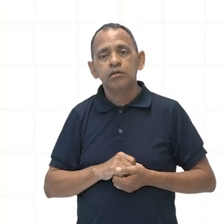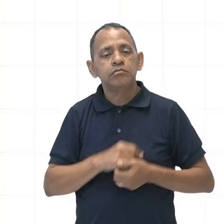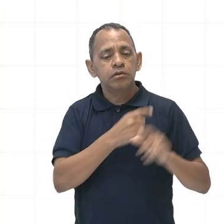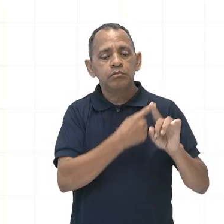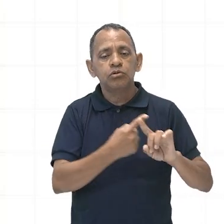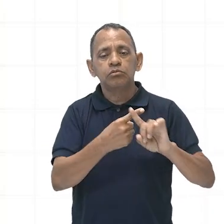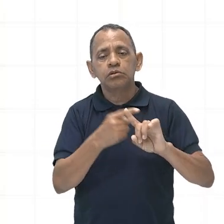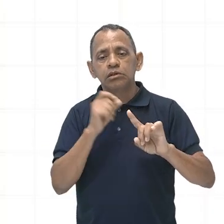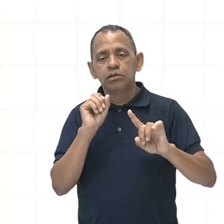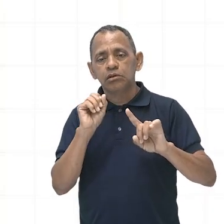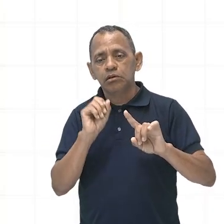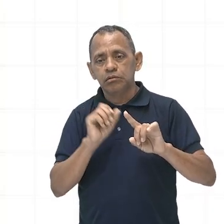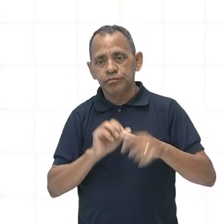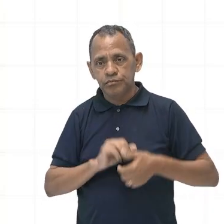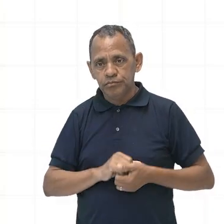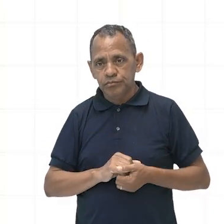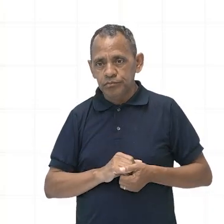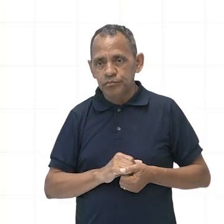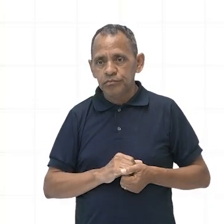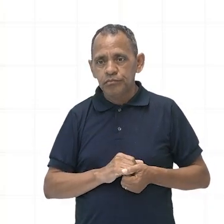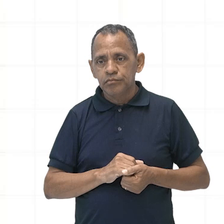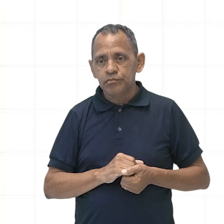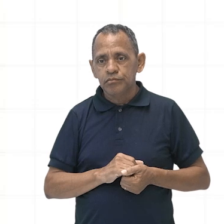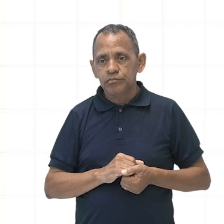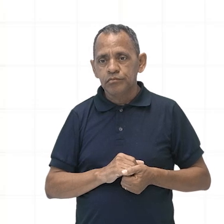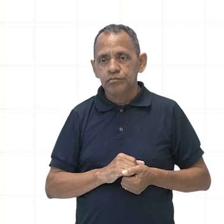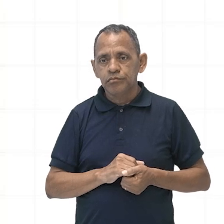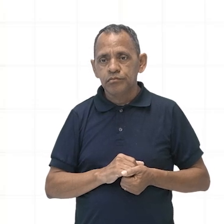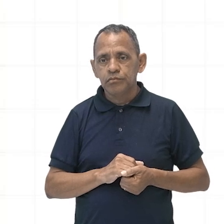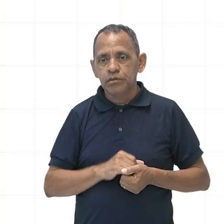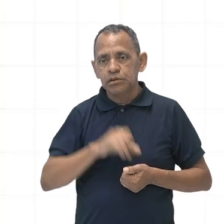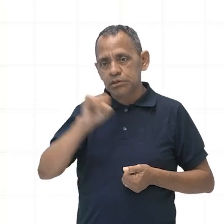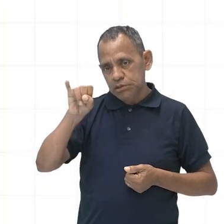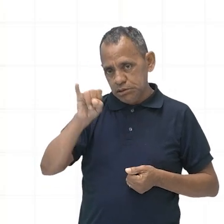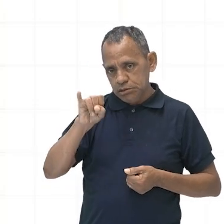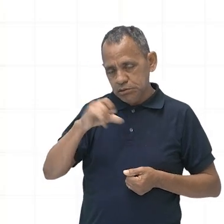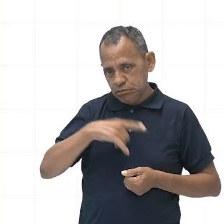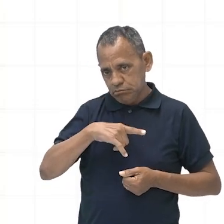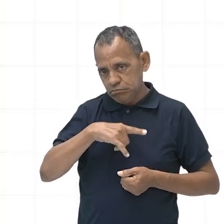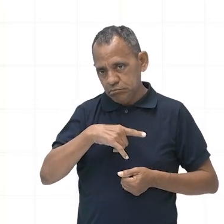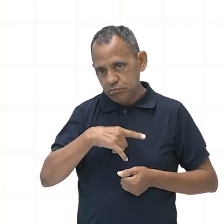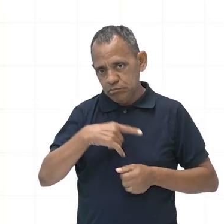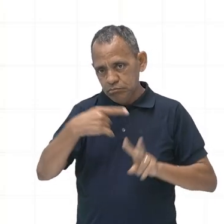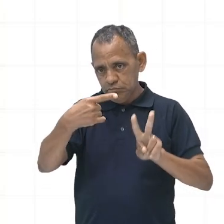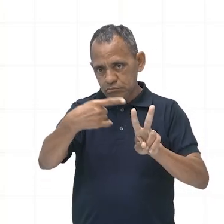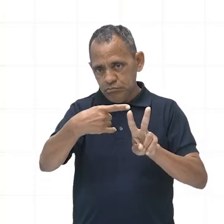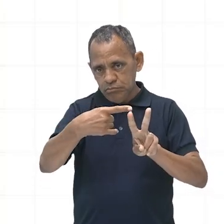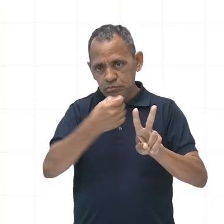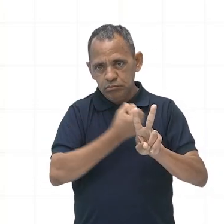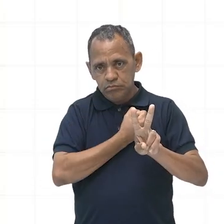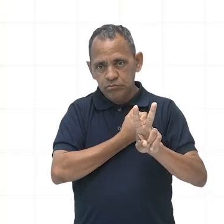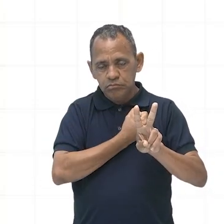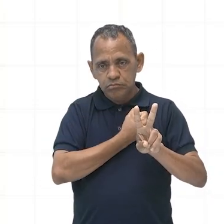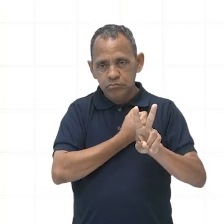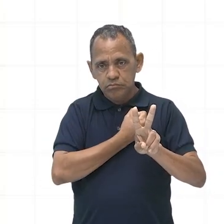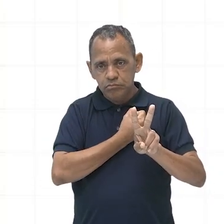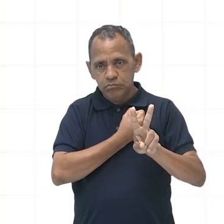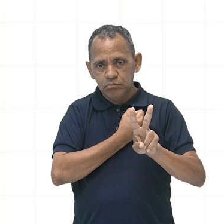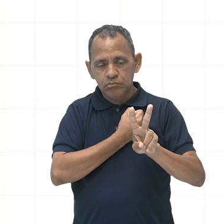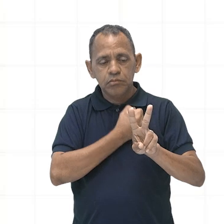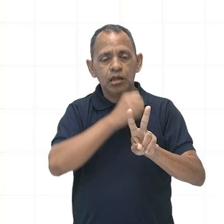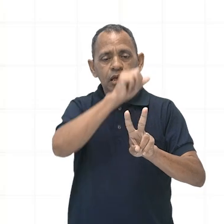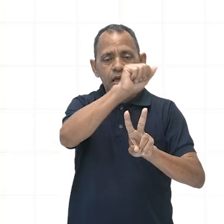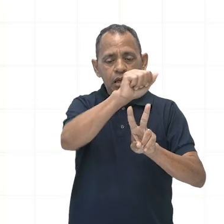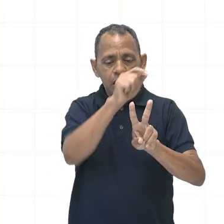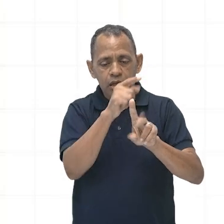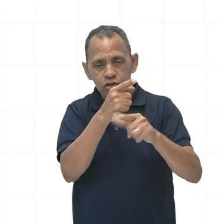essa propriedade, eu digo o seguinte: se eu tenho uma raiz de A dividido por B